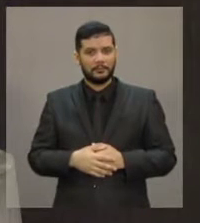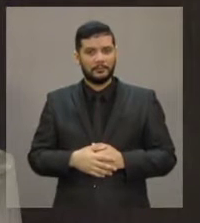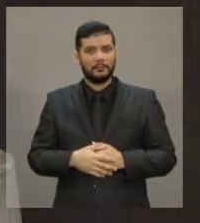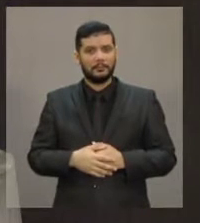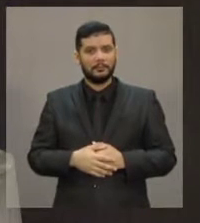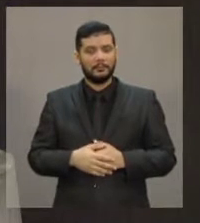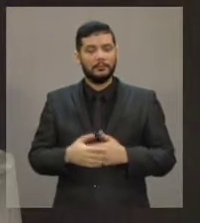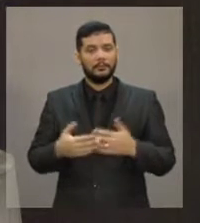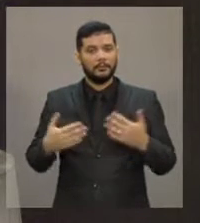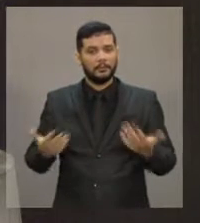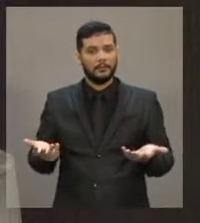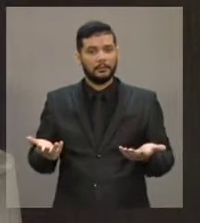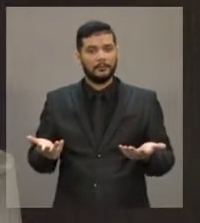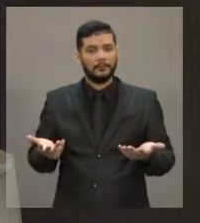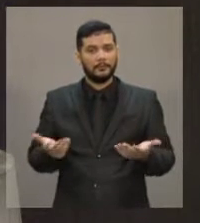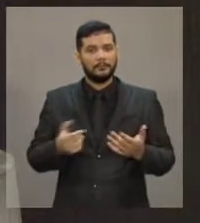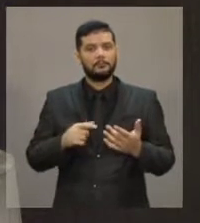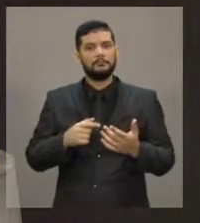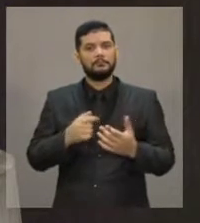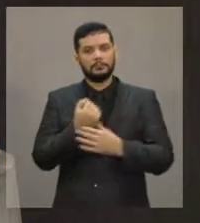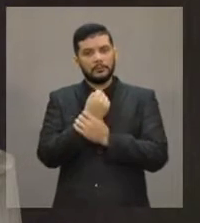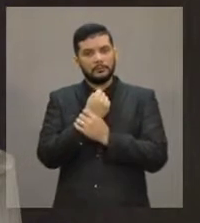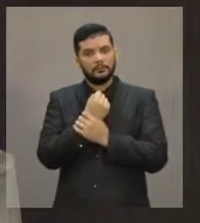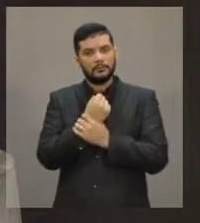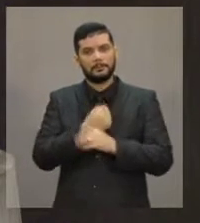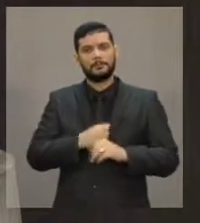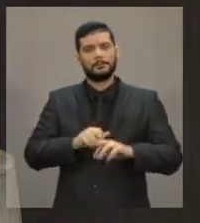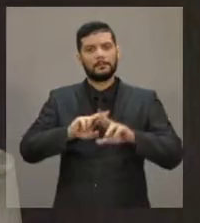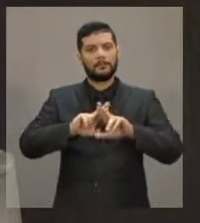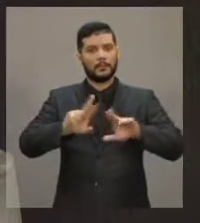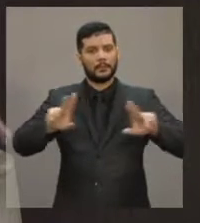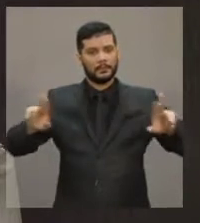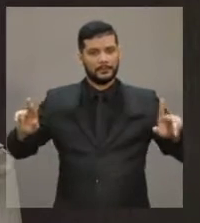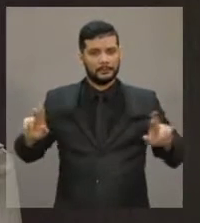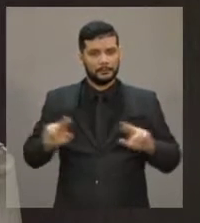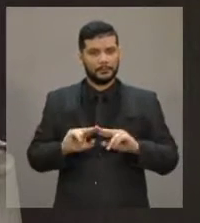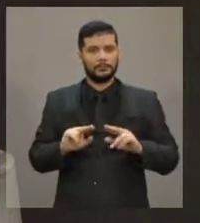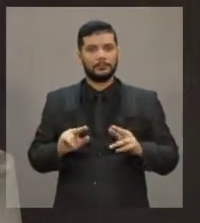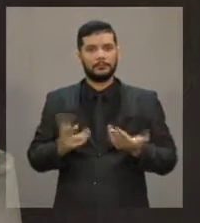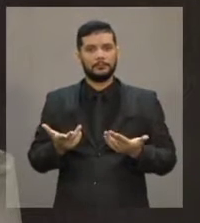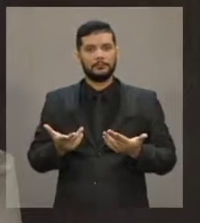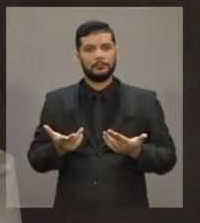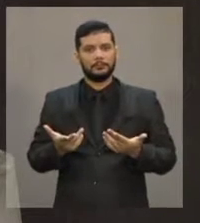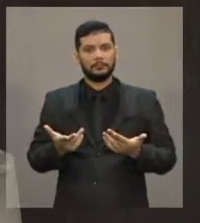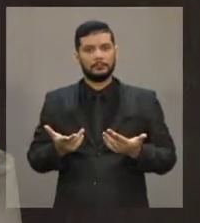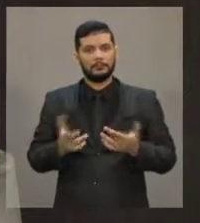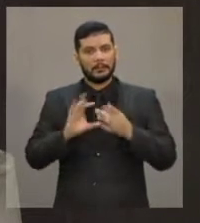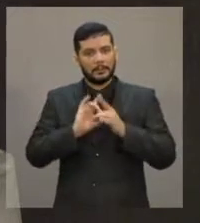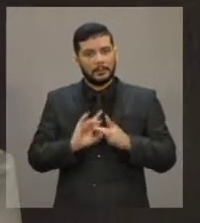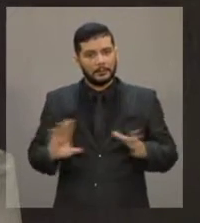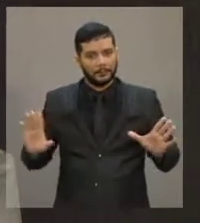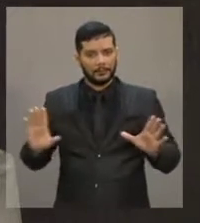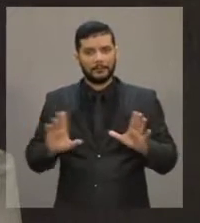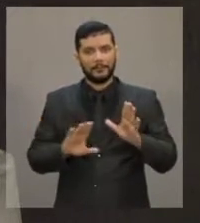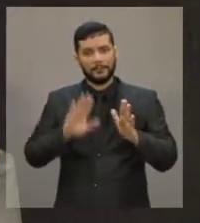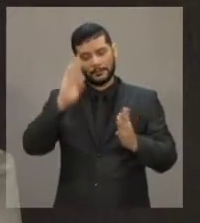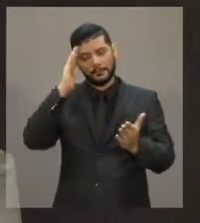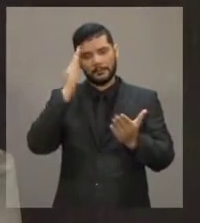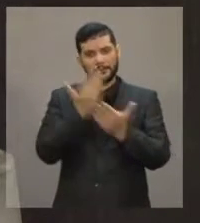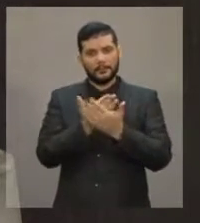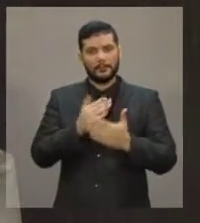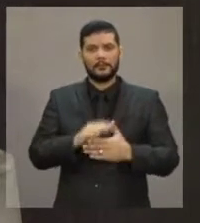garantindo princípios como do pluralismo, da democracia, da liberdade de fé,